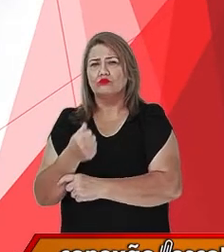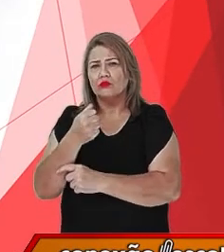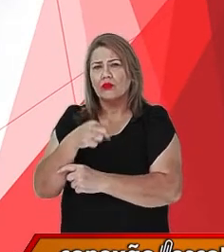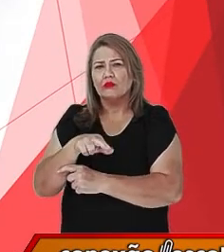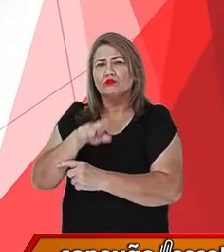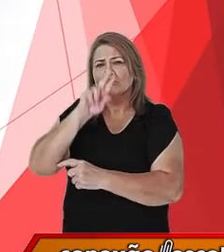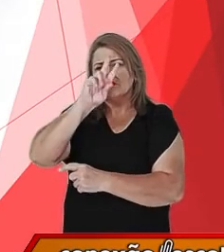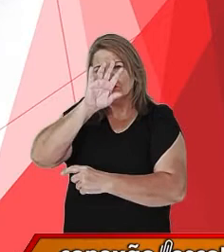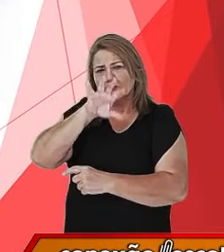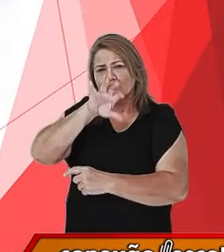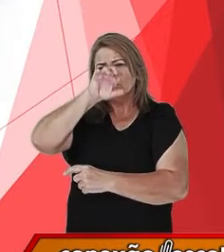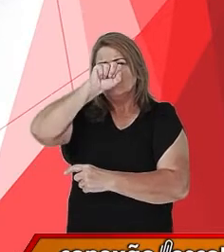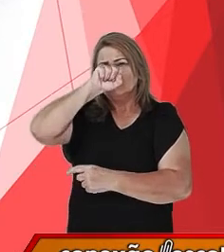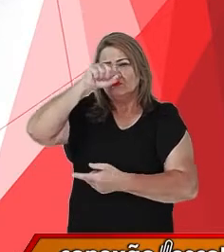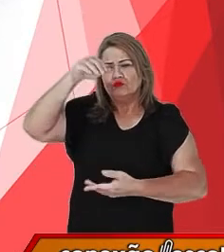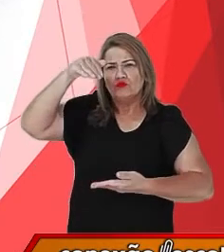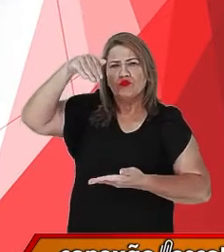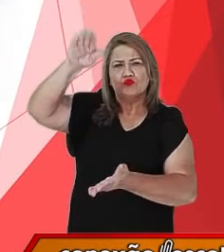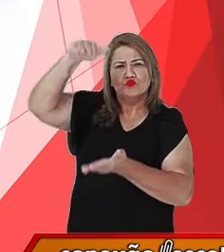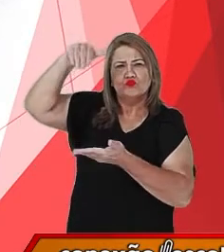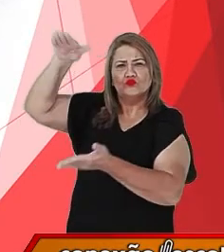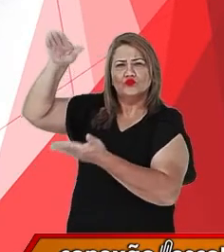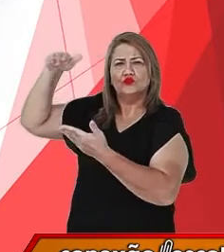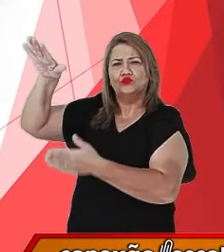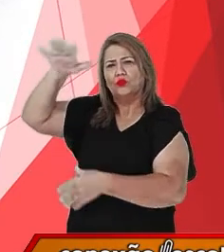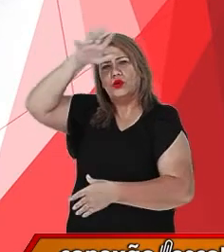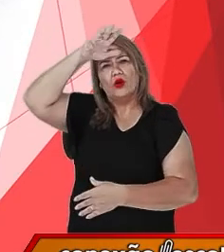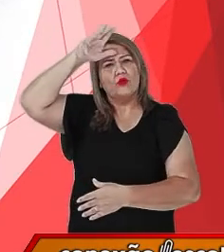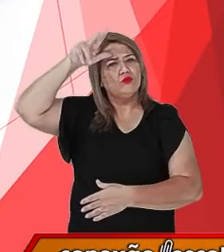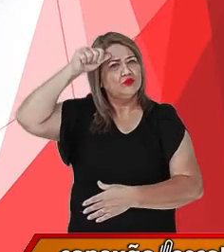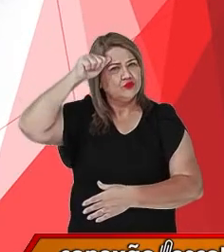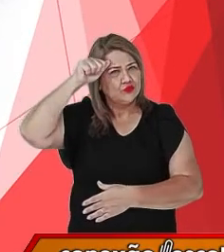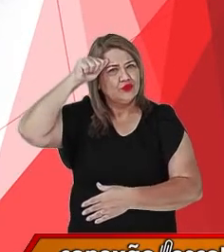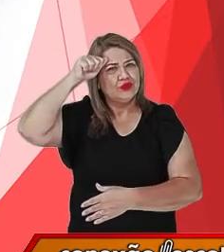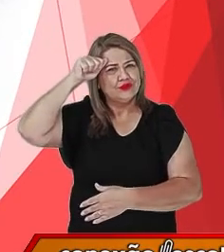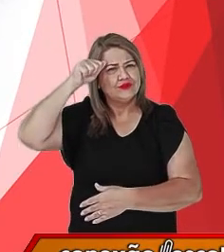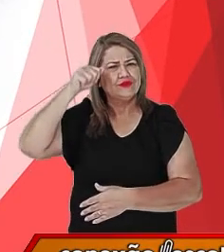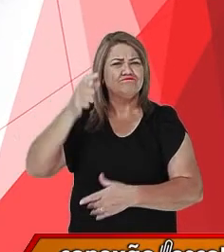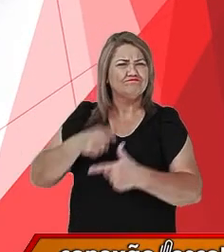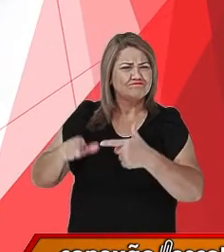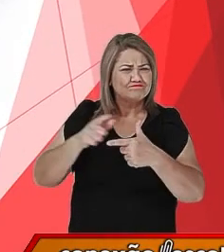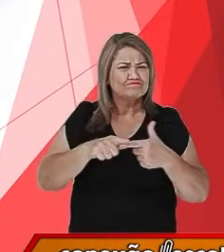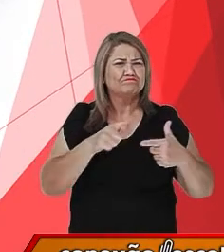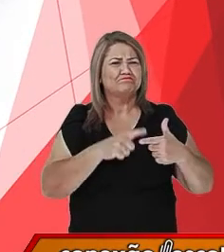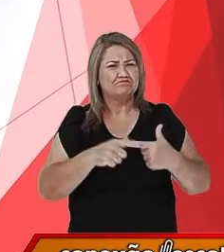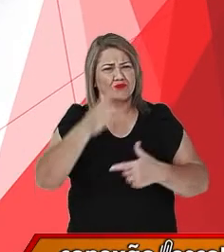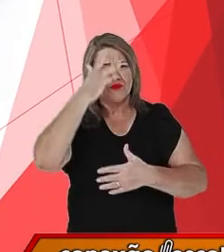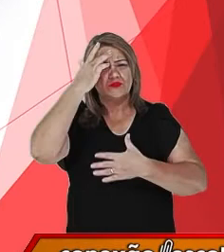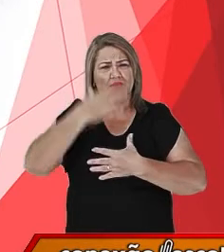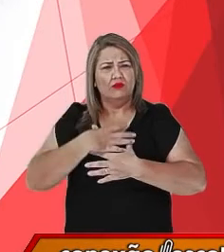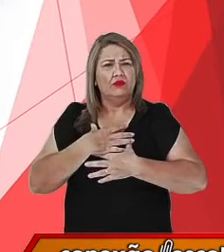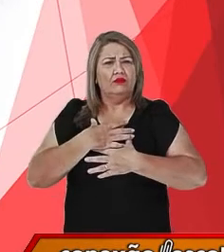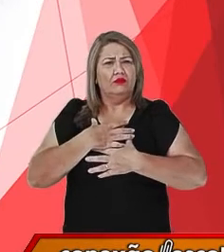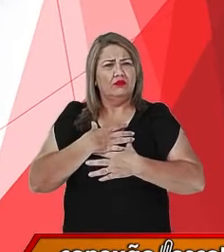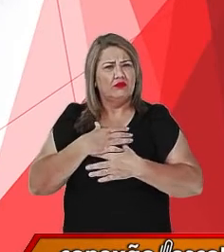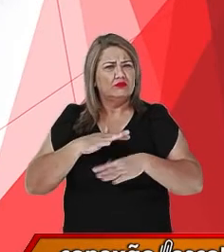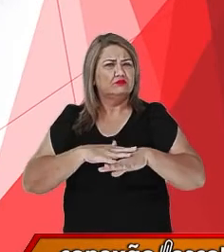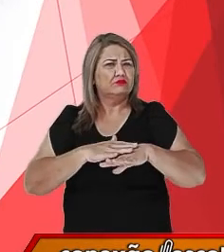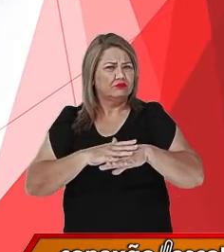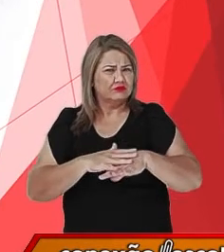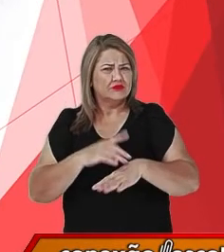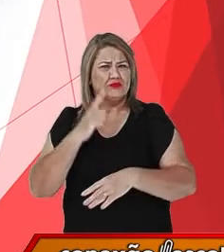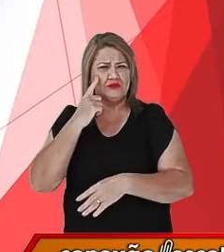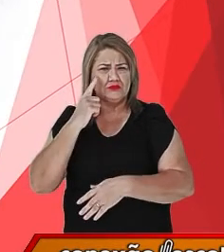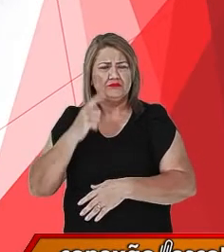oxigênio em caminhões até o estado do Amazonas, quando a gente teve aquela crise do oxigênio lá nesse